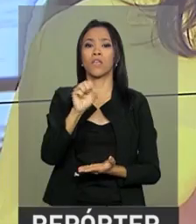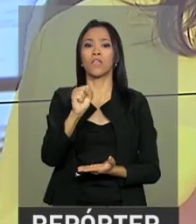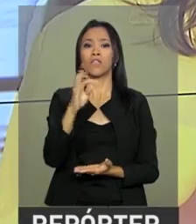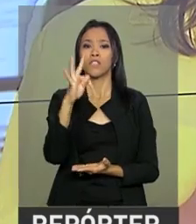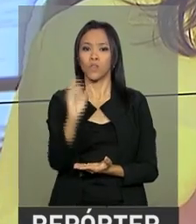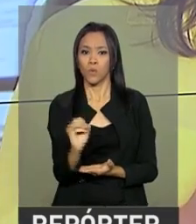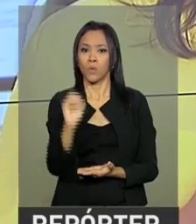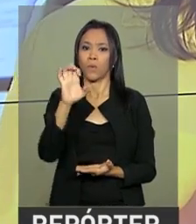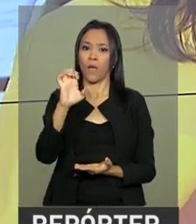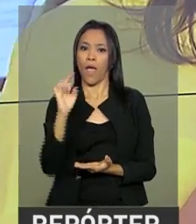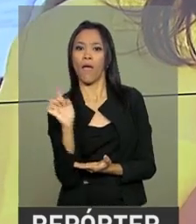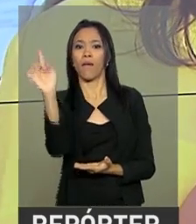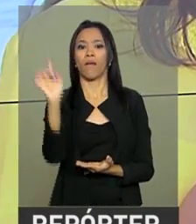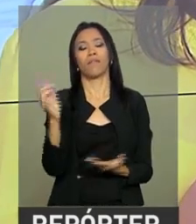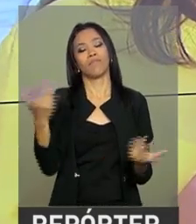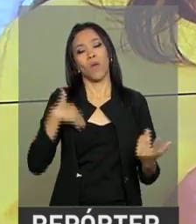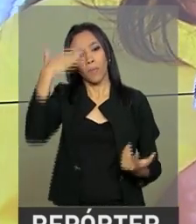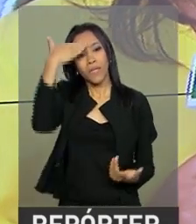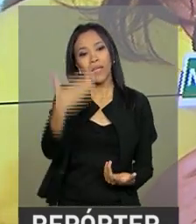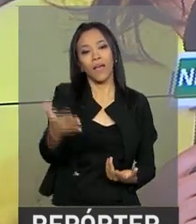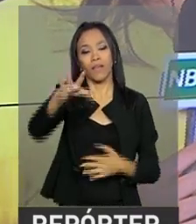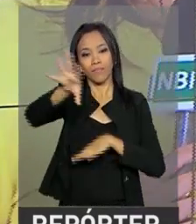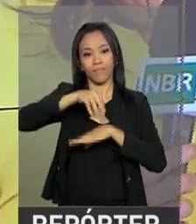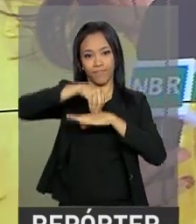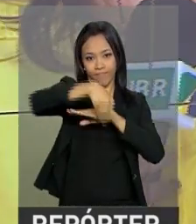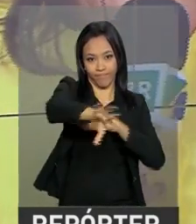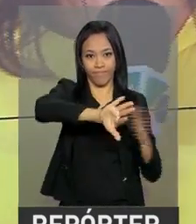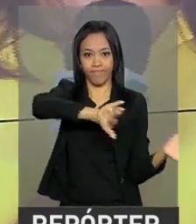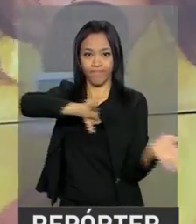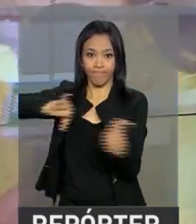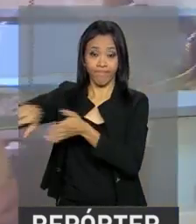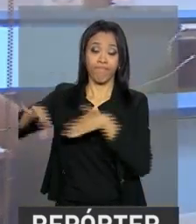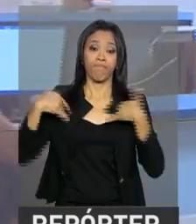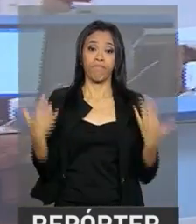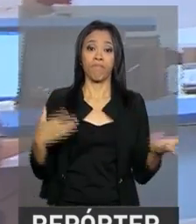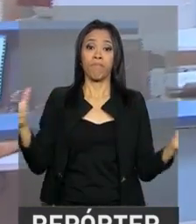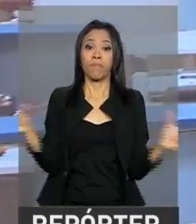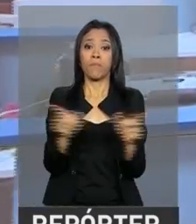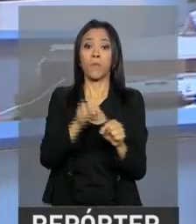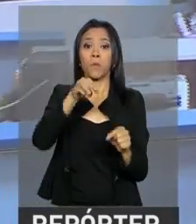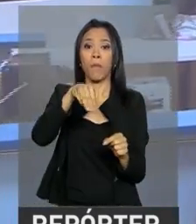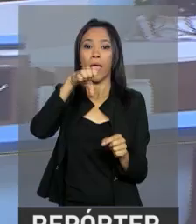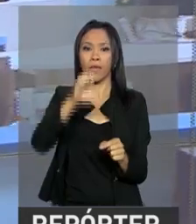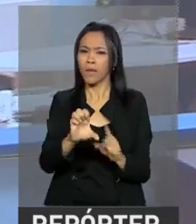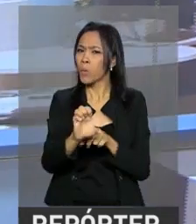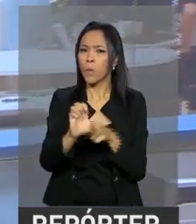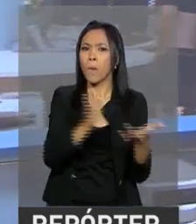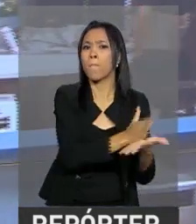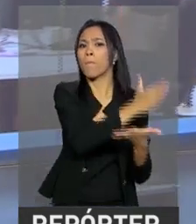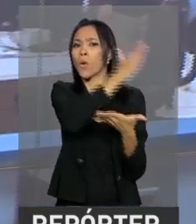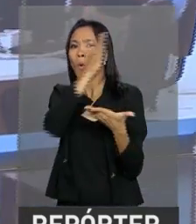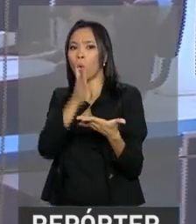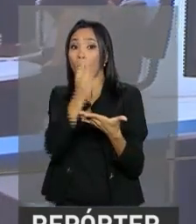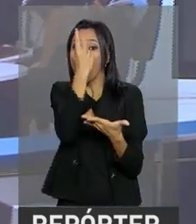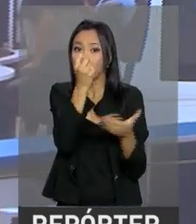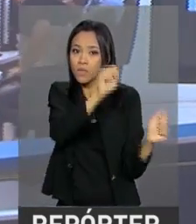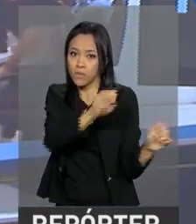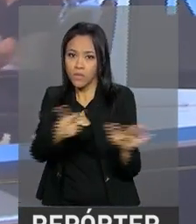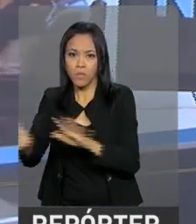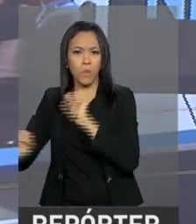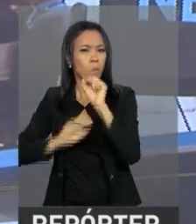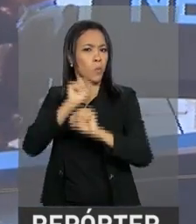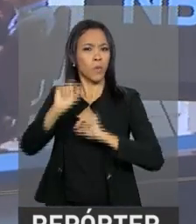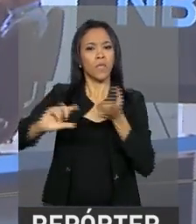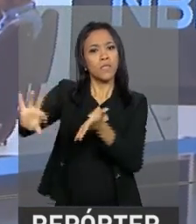obrigado Taísa pelas suas informações aí do Palácio do Planalto e o Ministério da Educação prorrogou por mais uma semana o prazo de